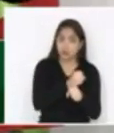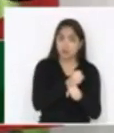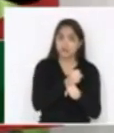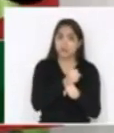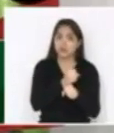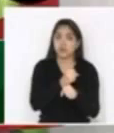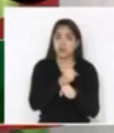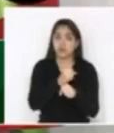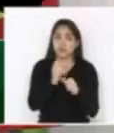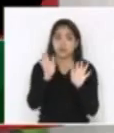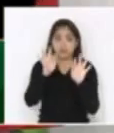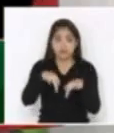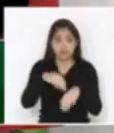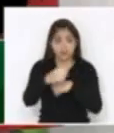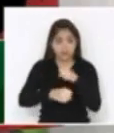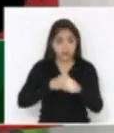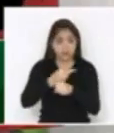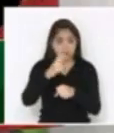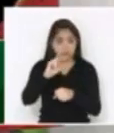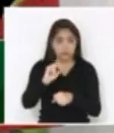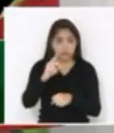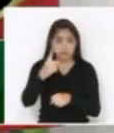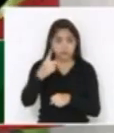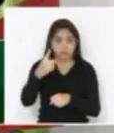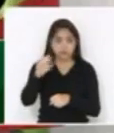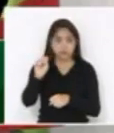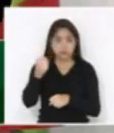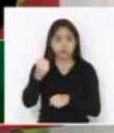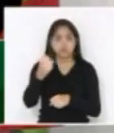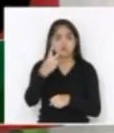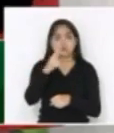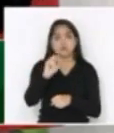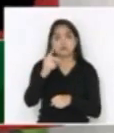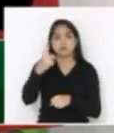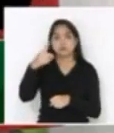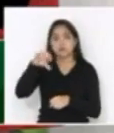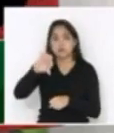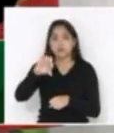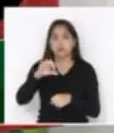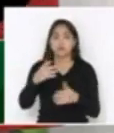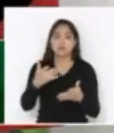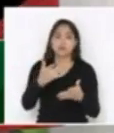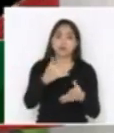de 2018, começo de 2019. Então, obra é assim,